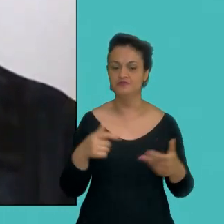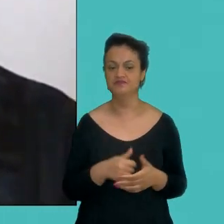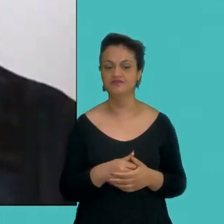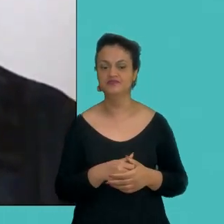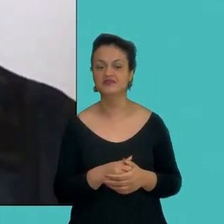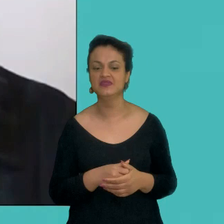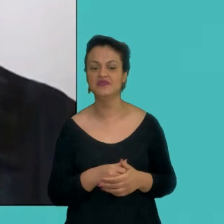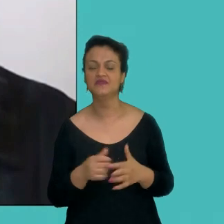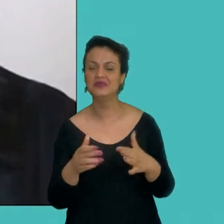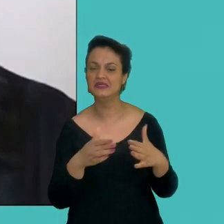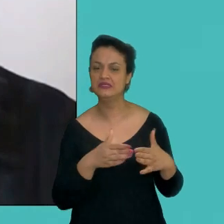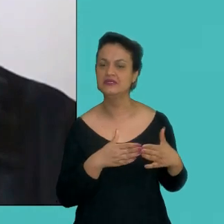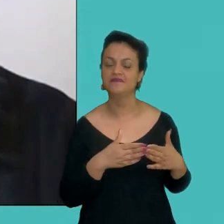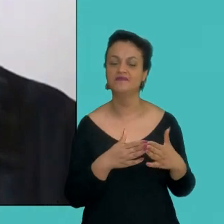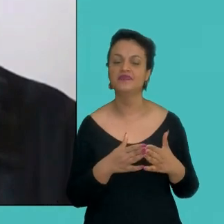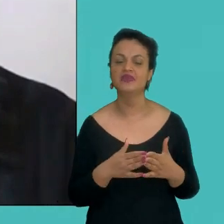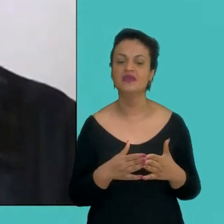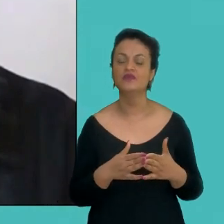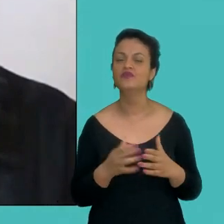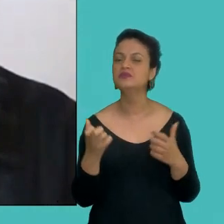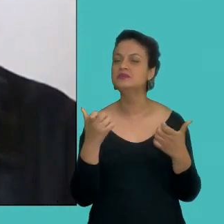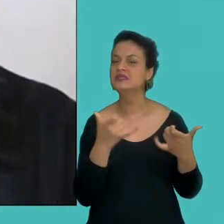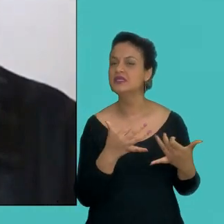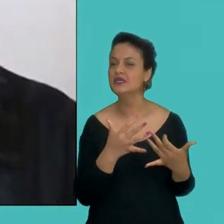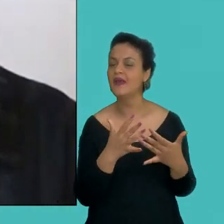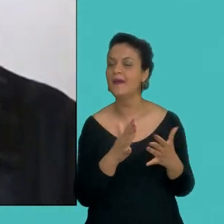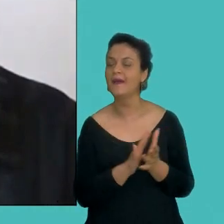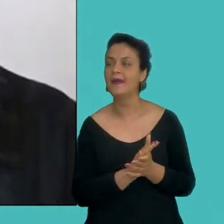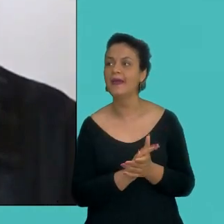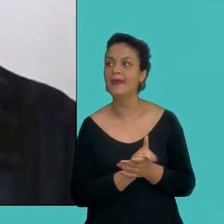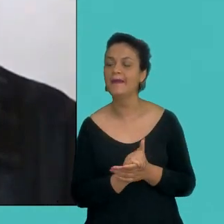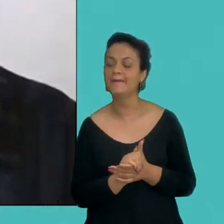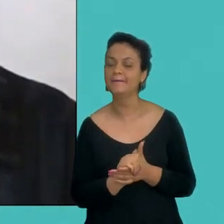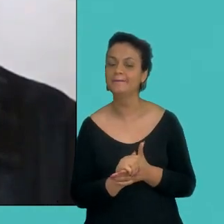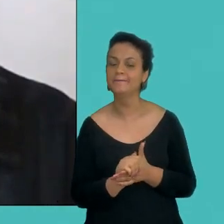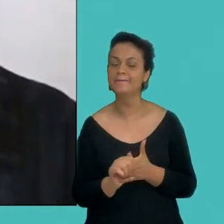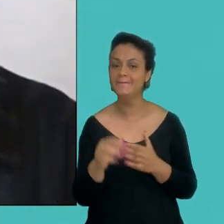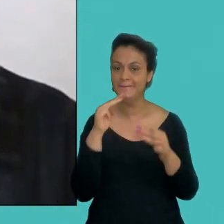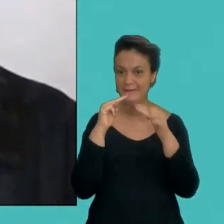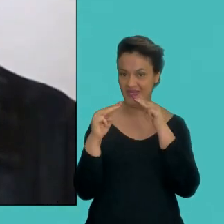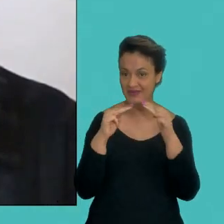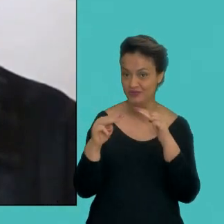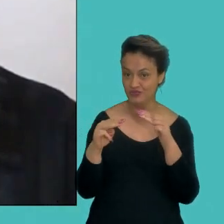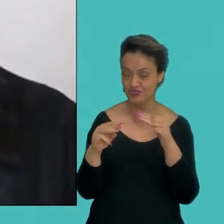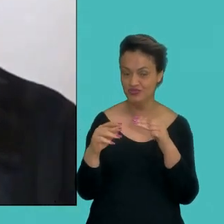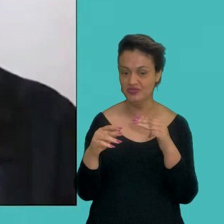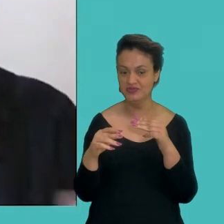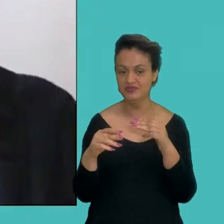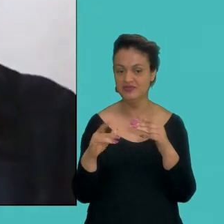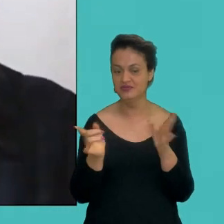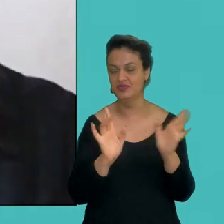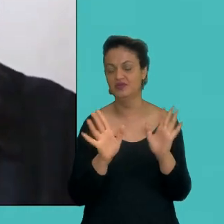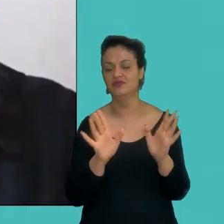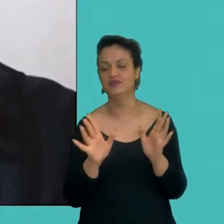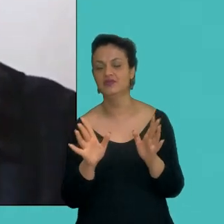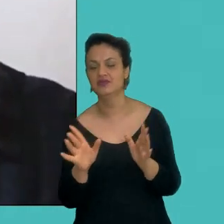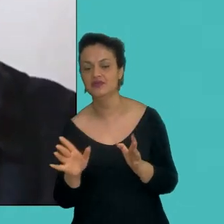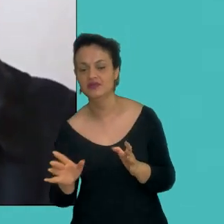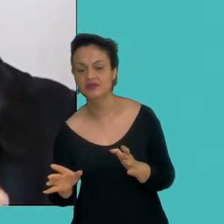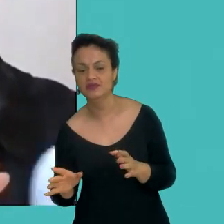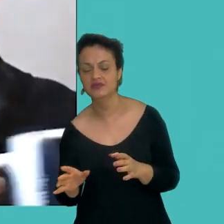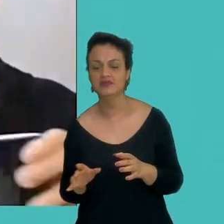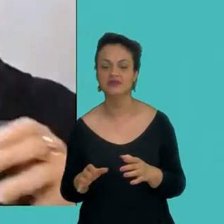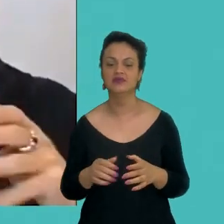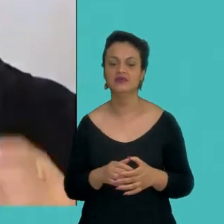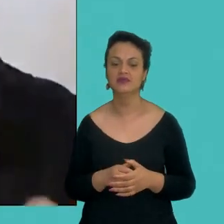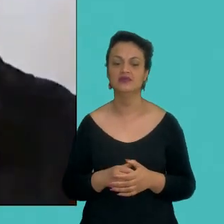essas questões. Eu vou pedir licença para vocês para fazer um pouquinho de marketing do trabalho lá. Aliás, isso